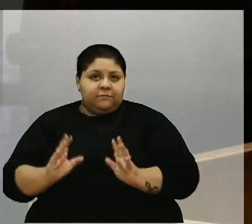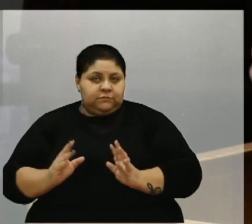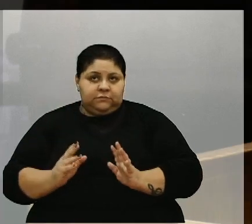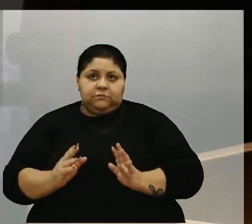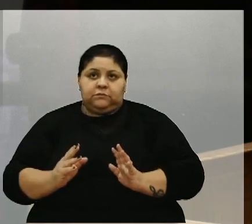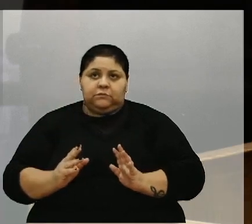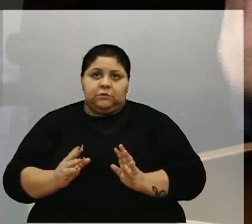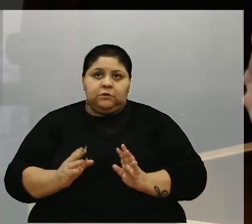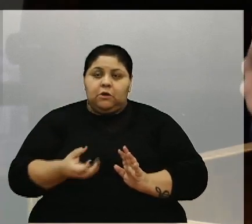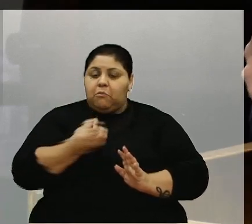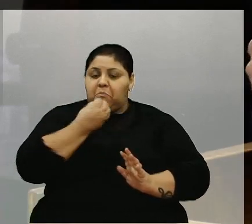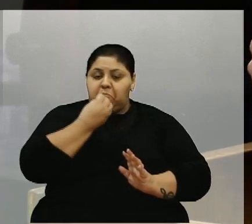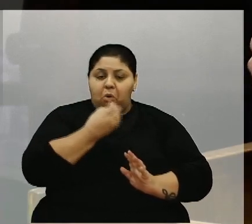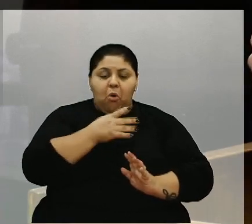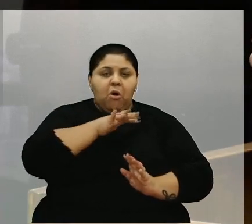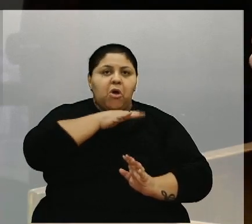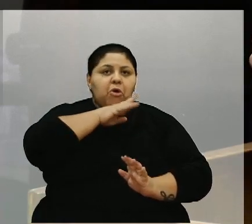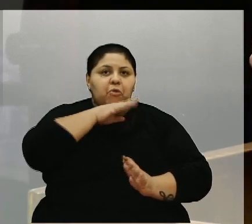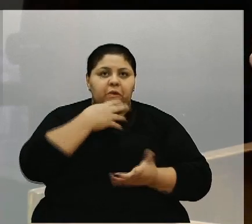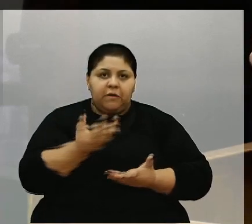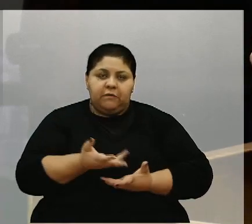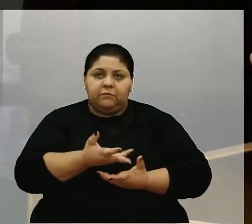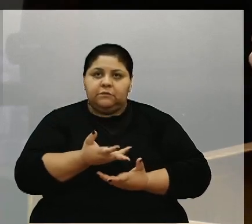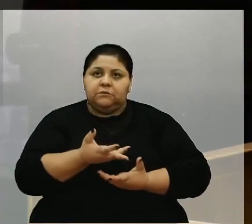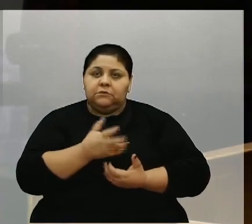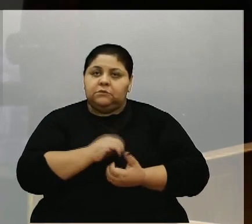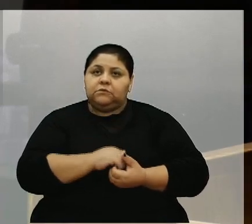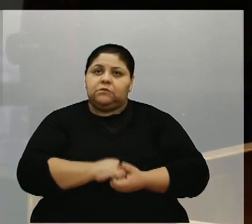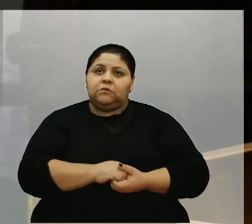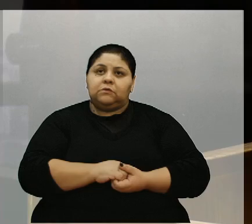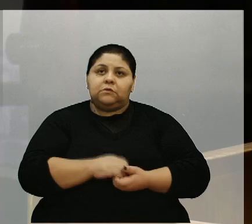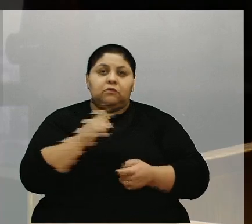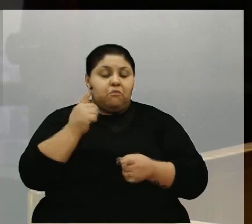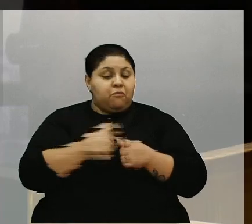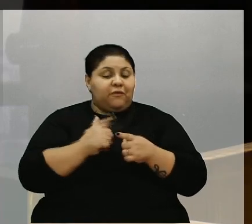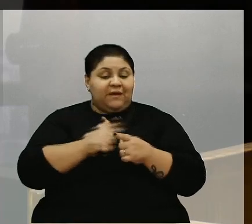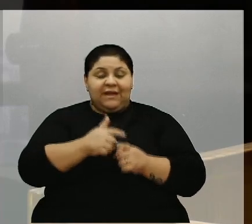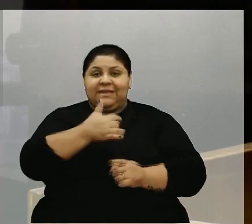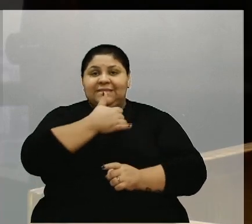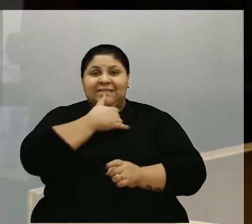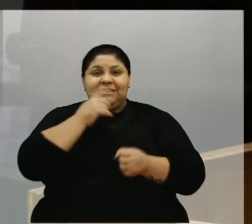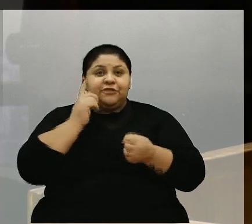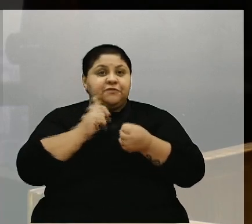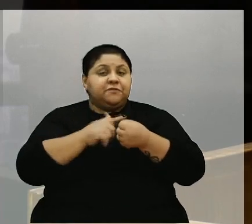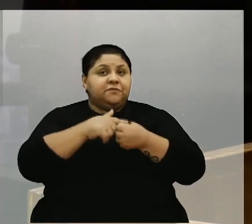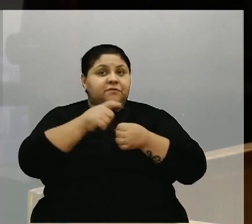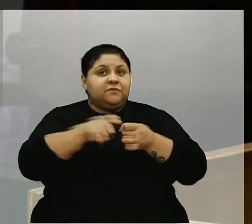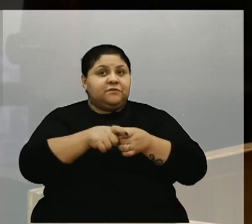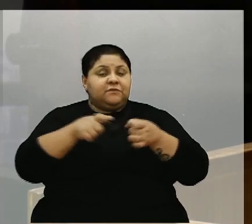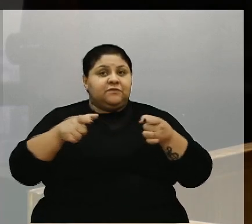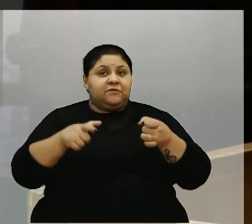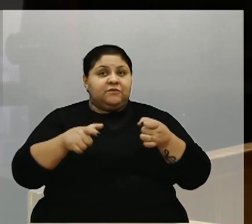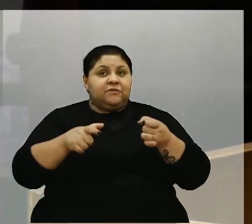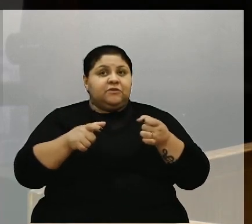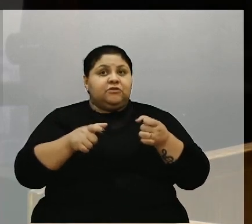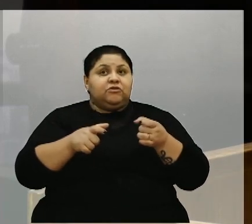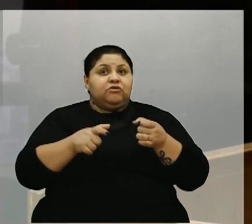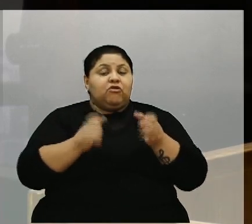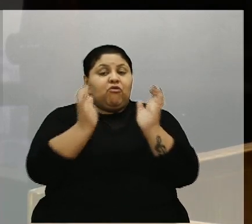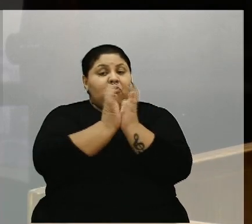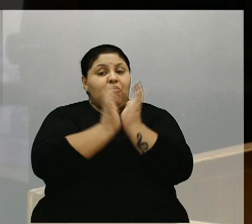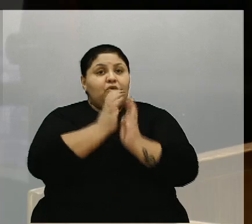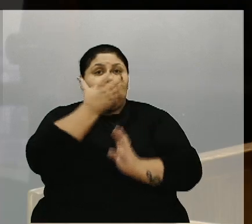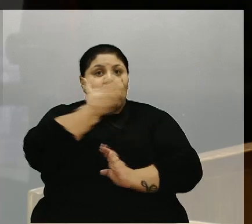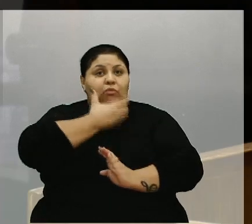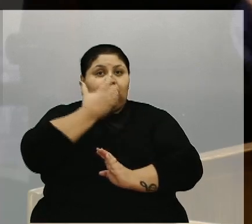se era boa, se era ruim. Porque é muito triste. Numa cidade que é a maior produtora de hortifruti e granjeira do estado